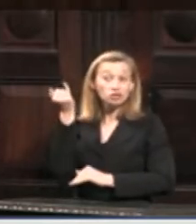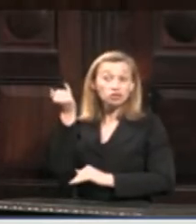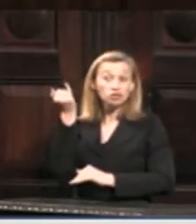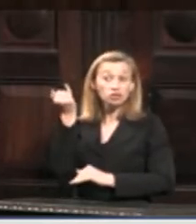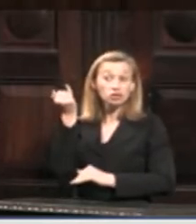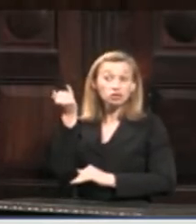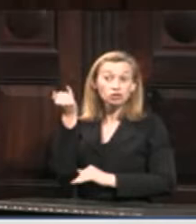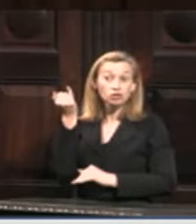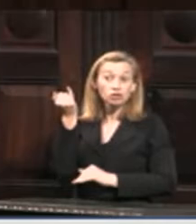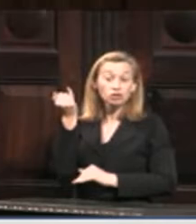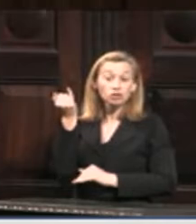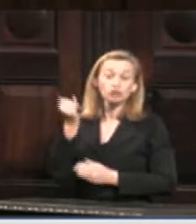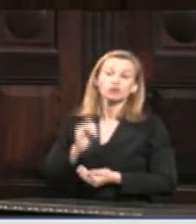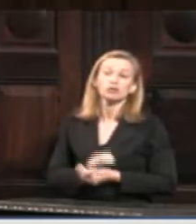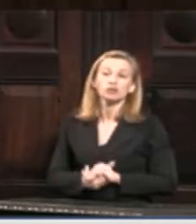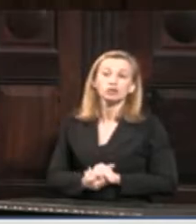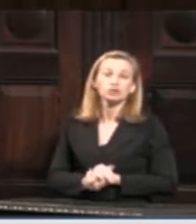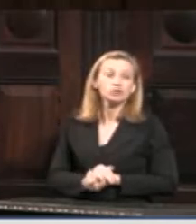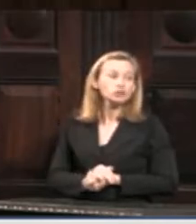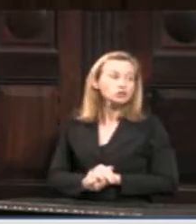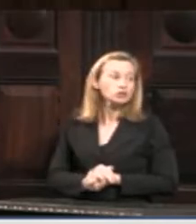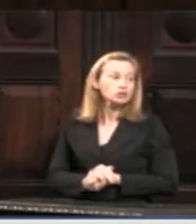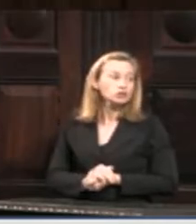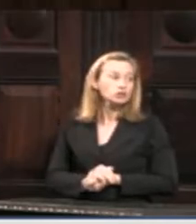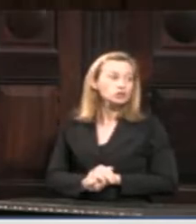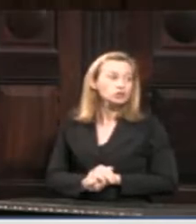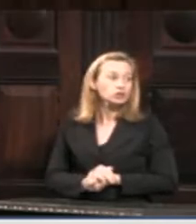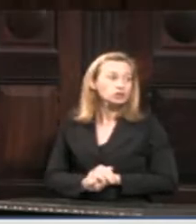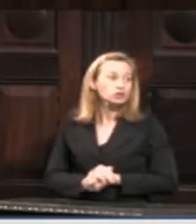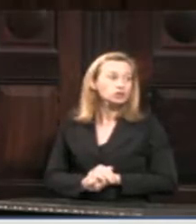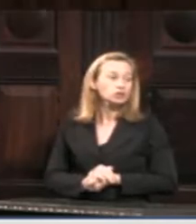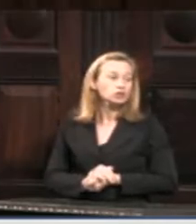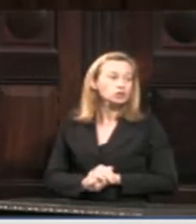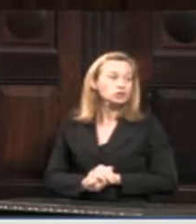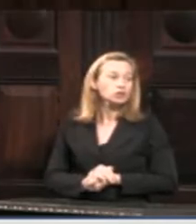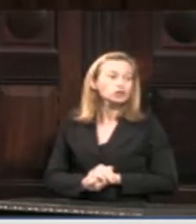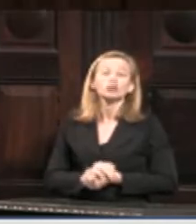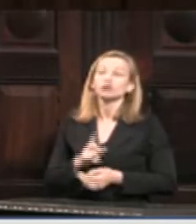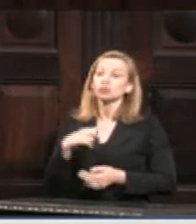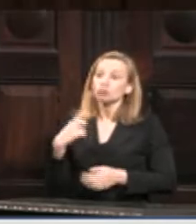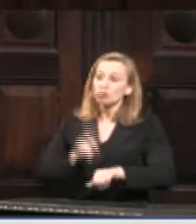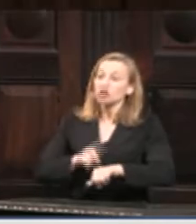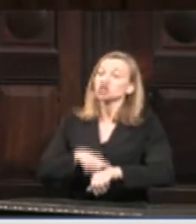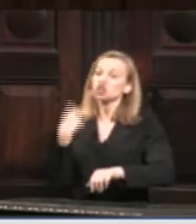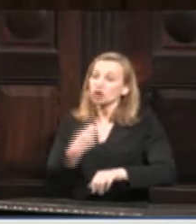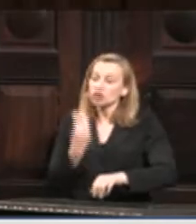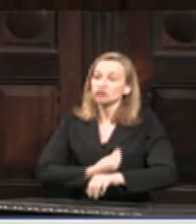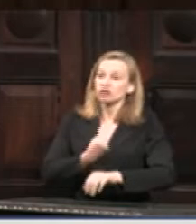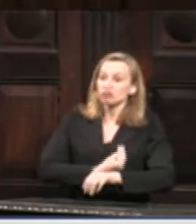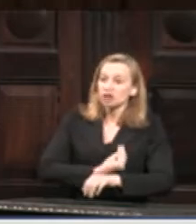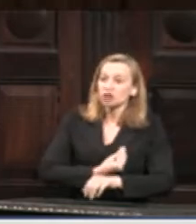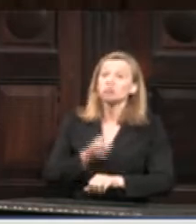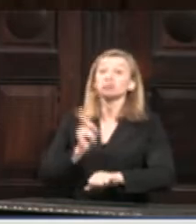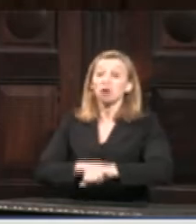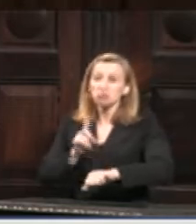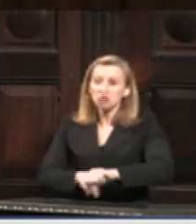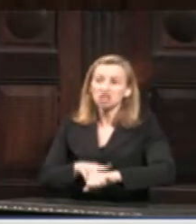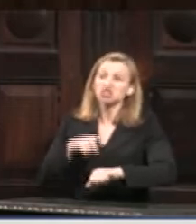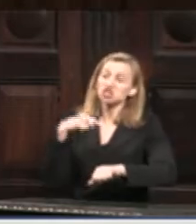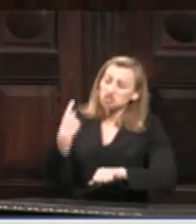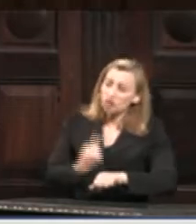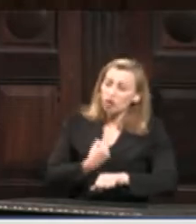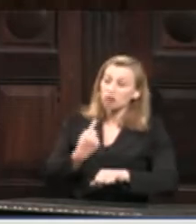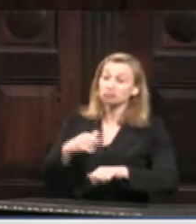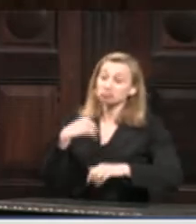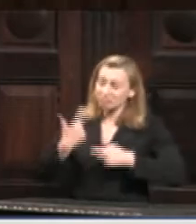fora de propósito pelos tempos que nós estamos vivendo. São tempos onde a gente tem